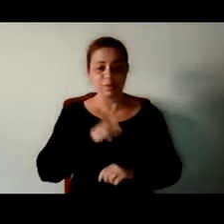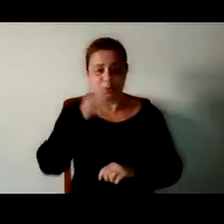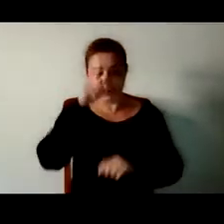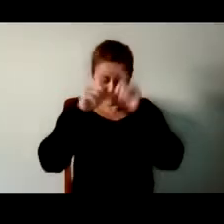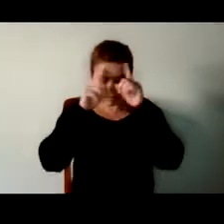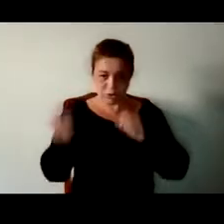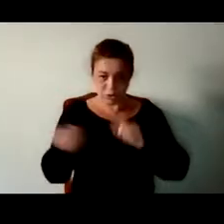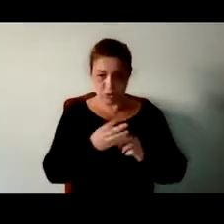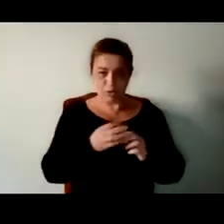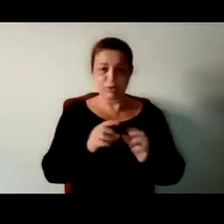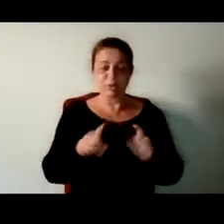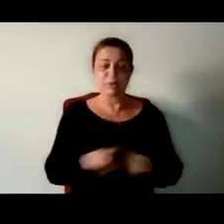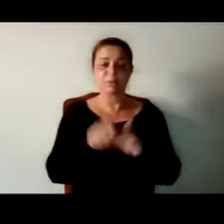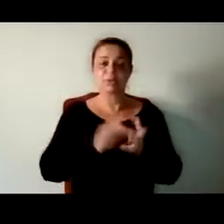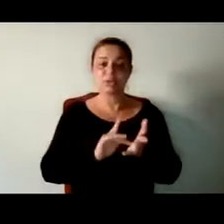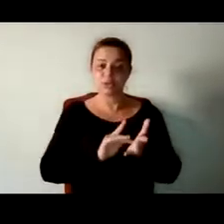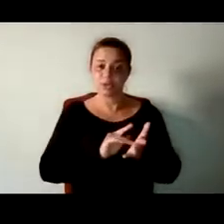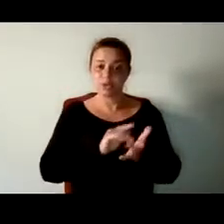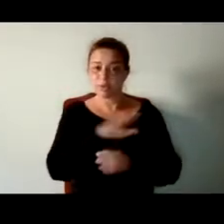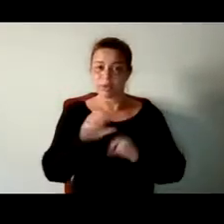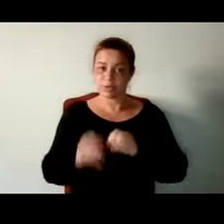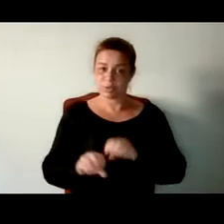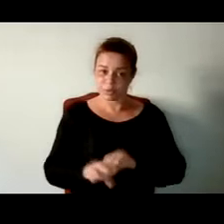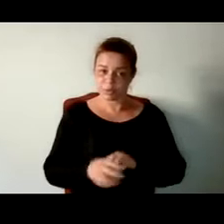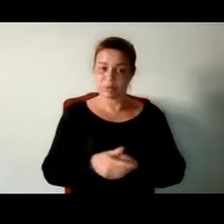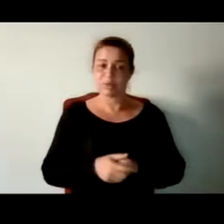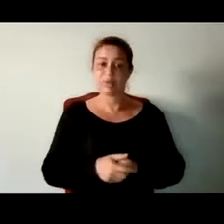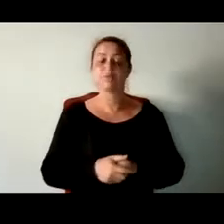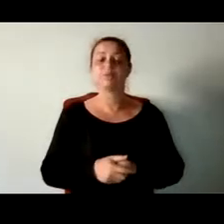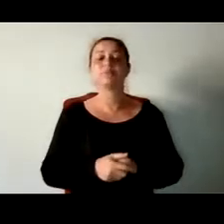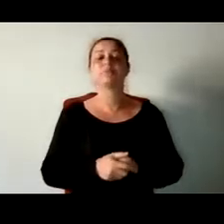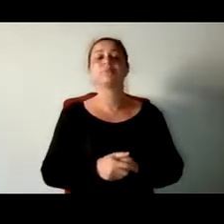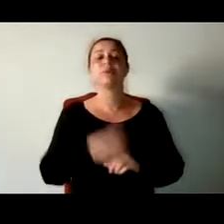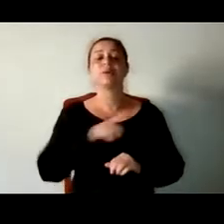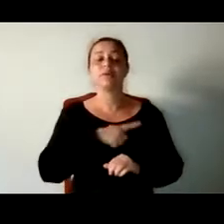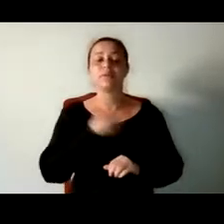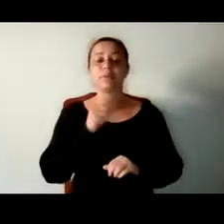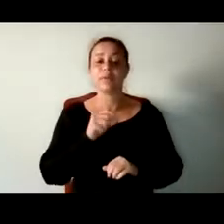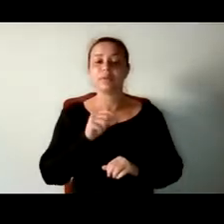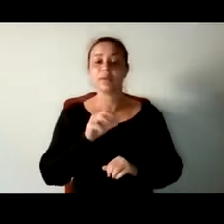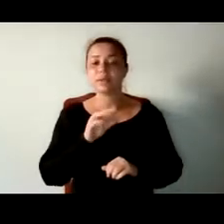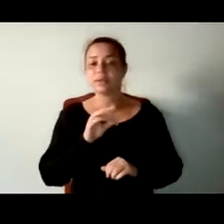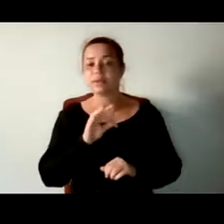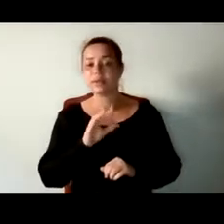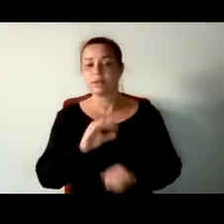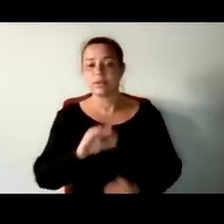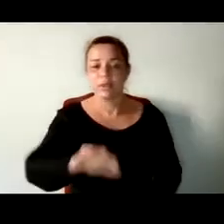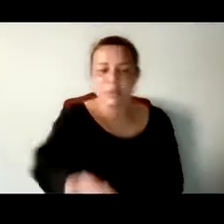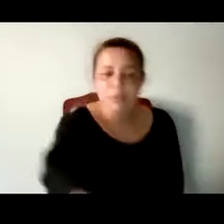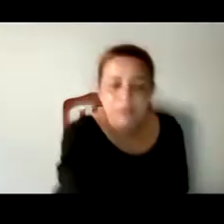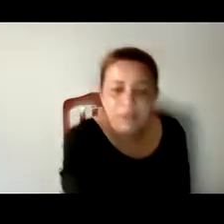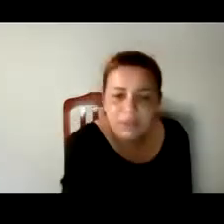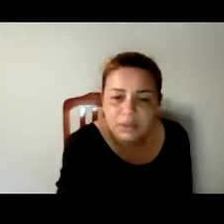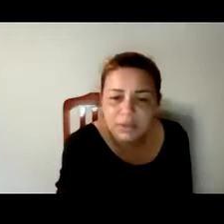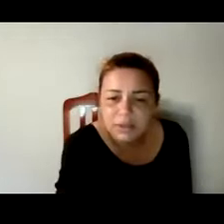Aí a sigla que eu dei o nome é ICTEC Digedu. Vai ser apresentado em 3 módulos, que eu